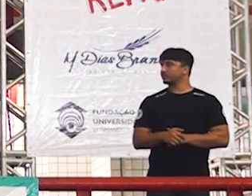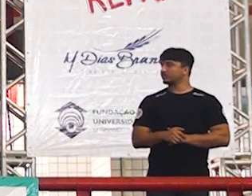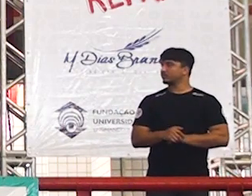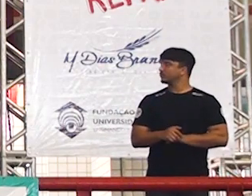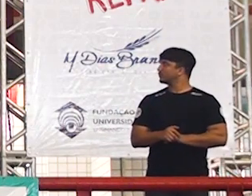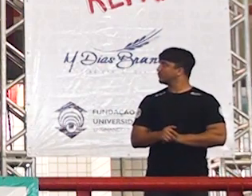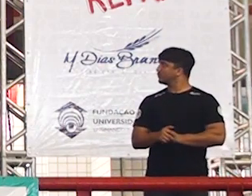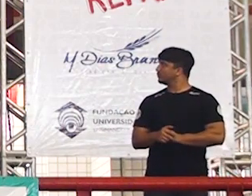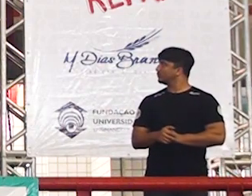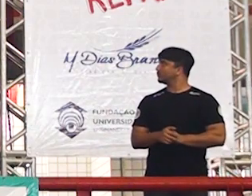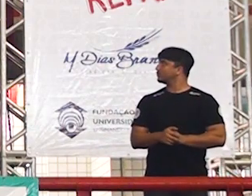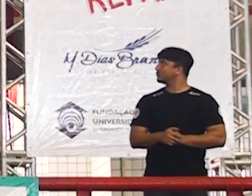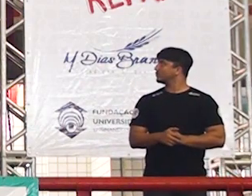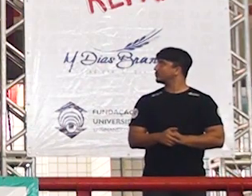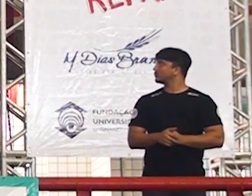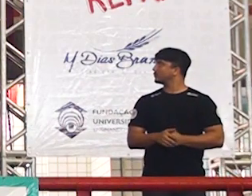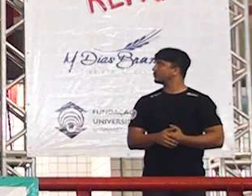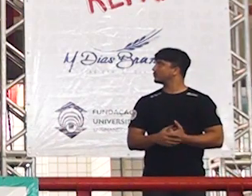Eu te provei.